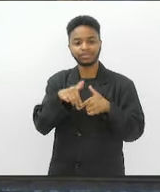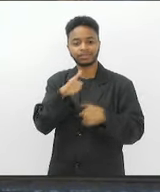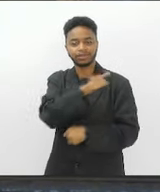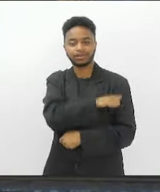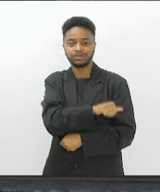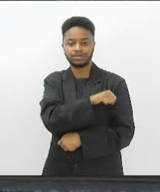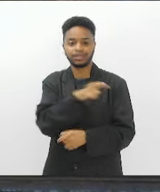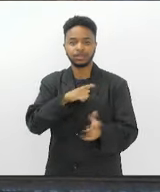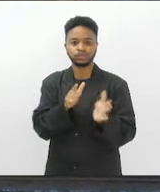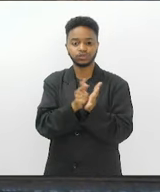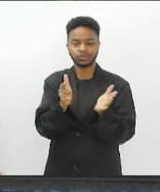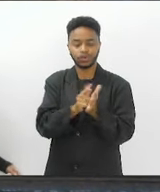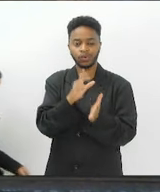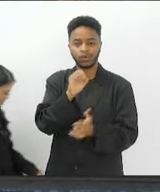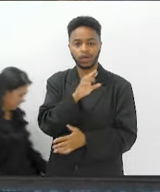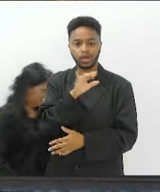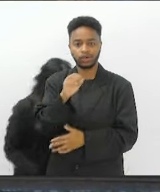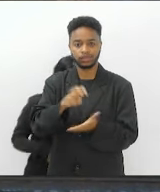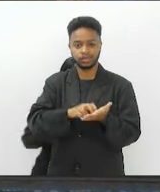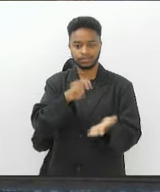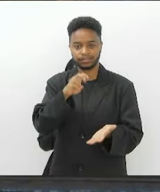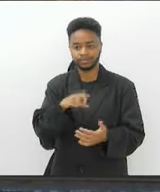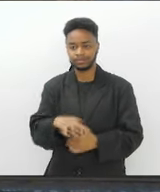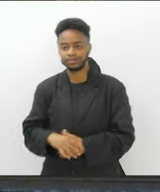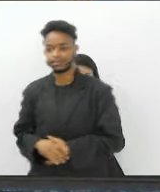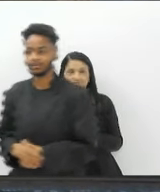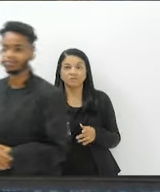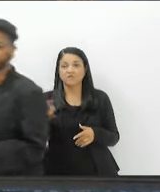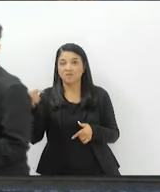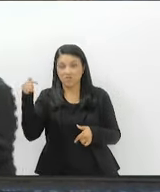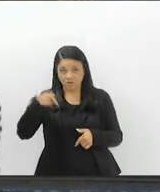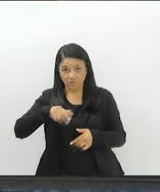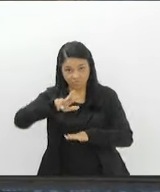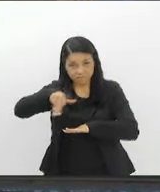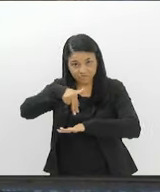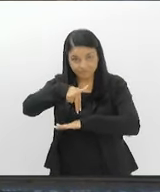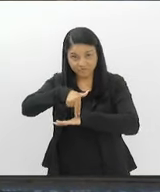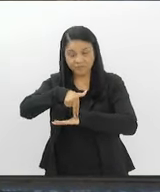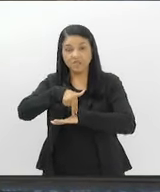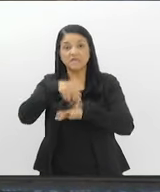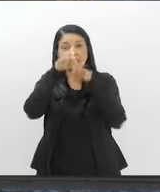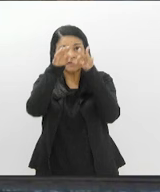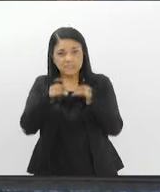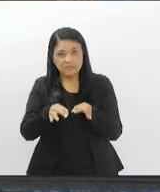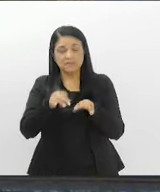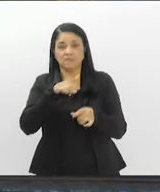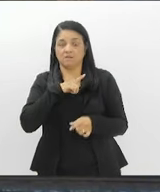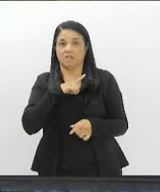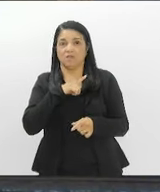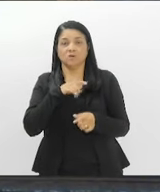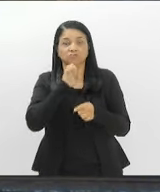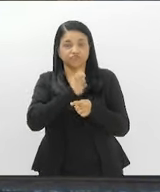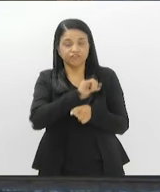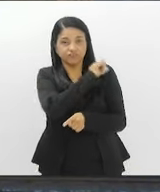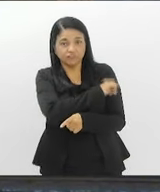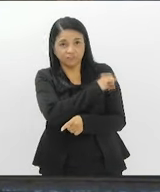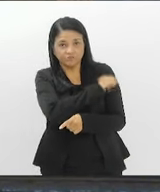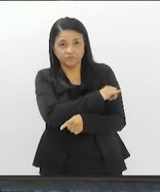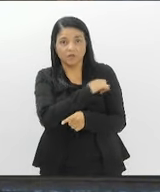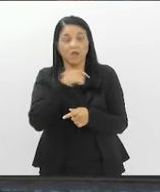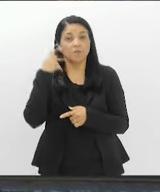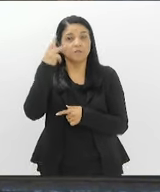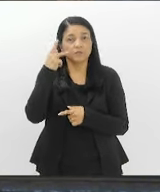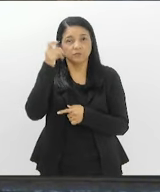da Manhã. E eu vim aqui porque eu tenho certeza que o Rio de Janeiro, a política e o